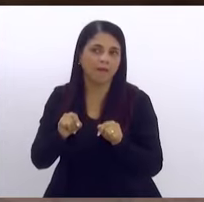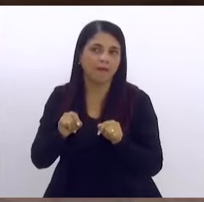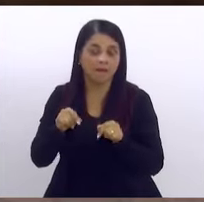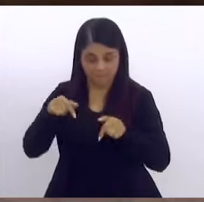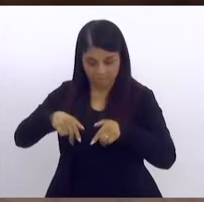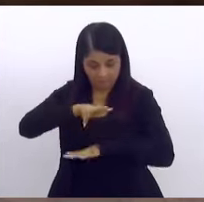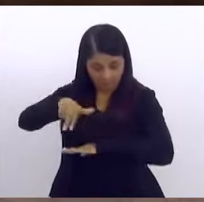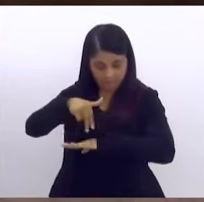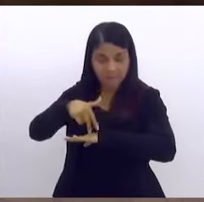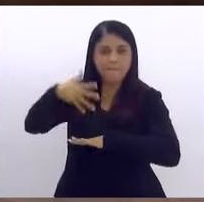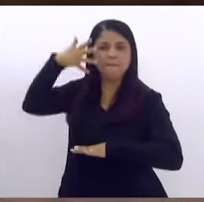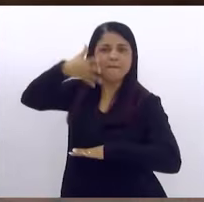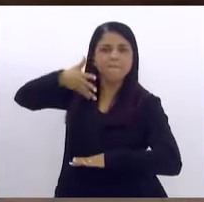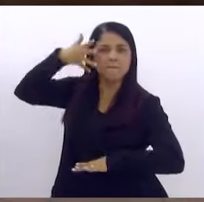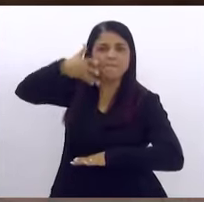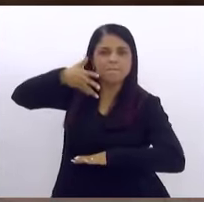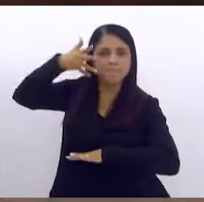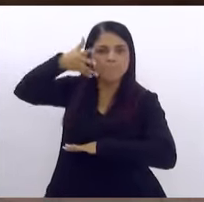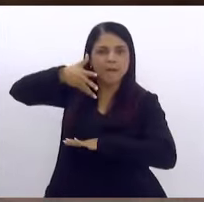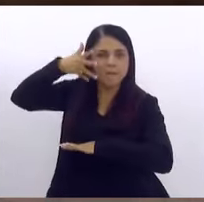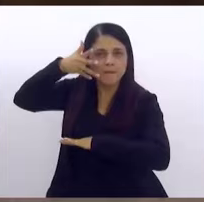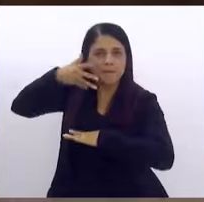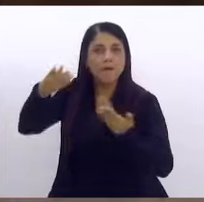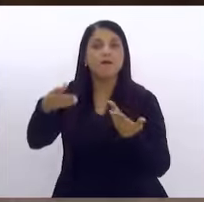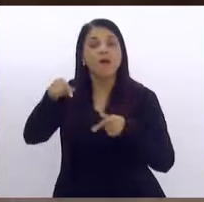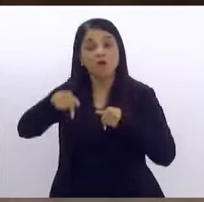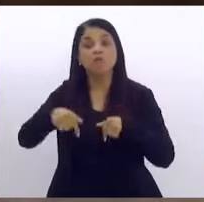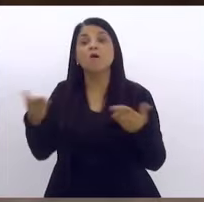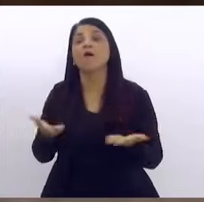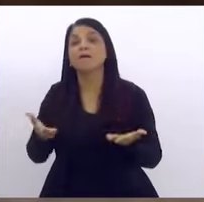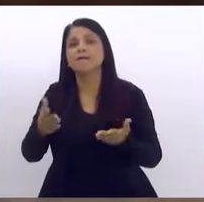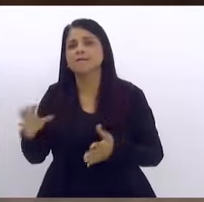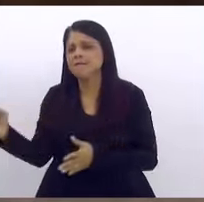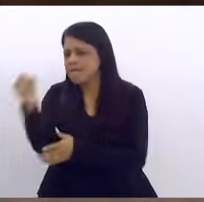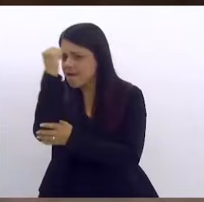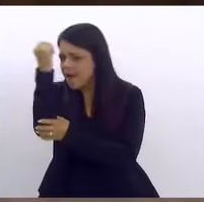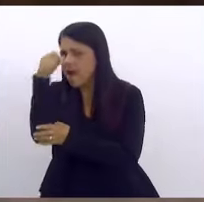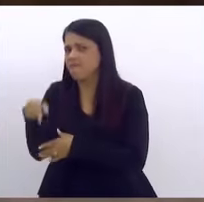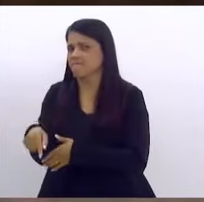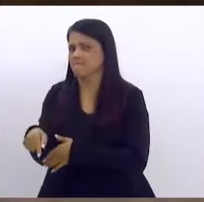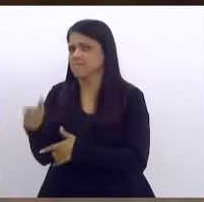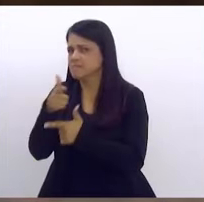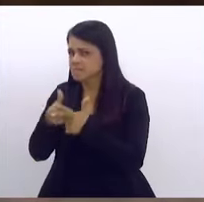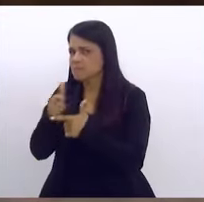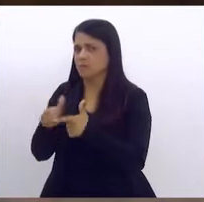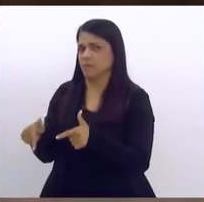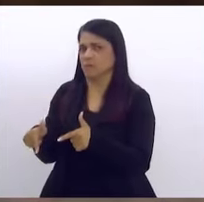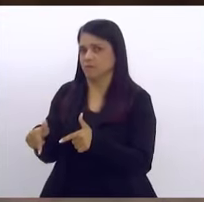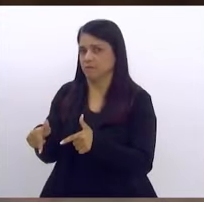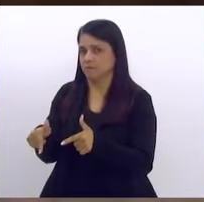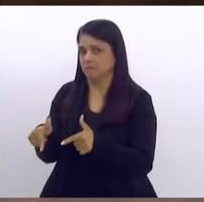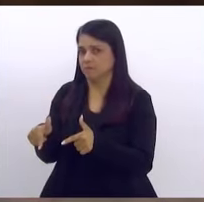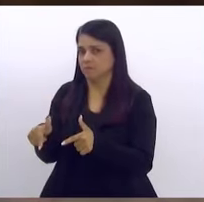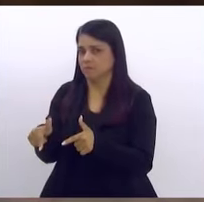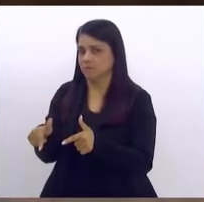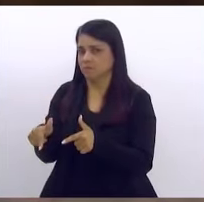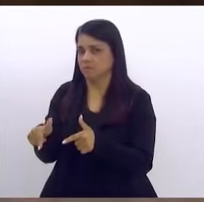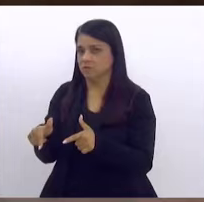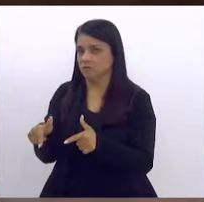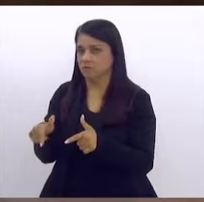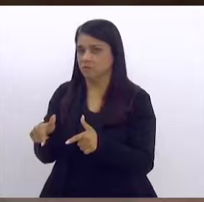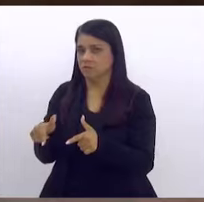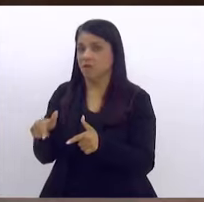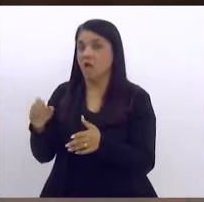cá, discurso, blá, blá, blá, mimimi, mas essa é uma situação gravíssima, gravíssima. Já não basta a situação